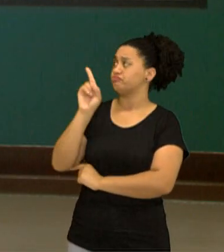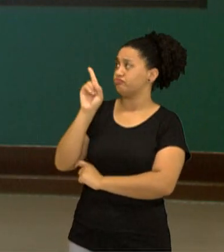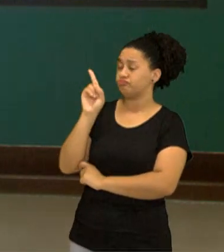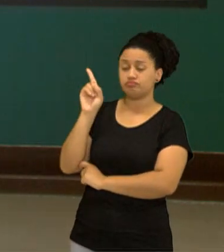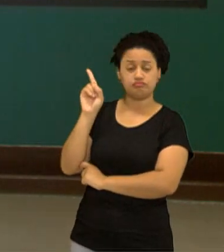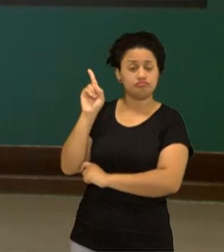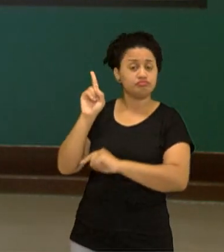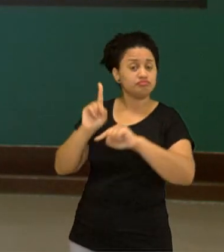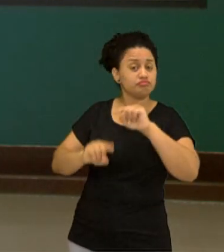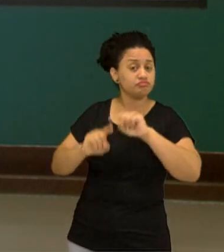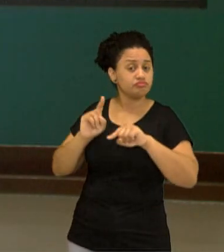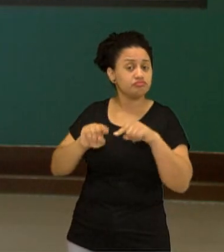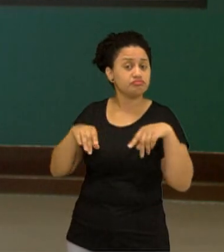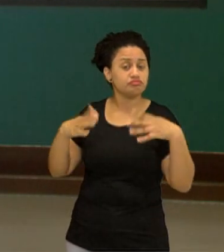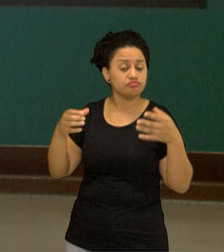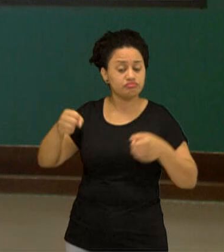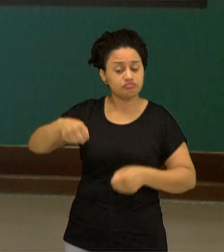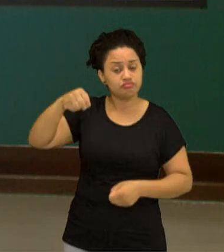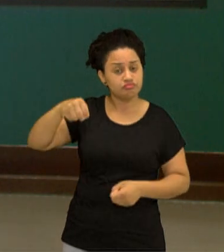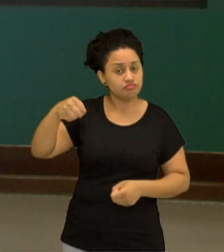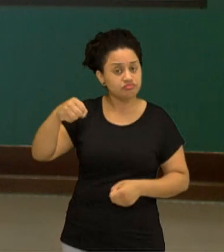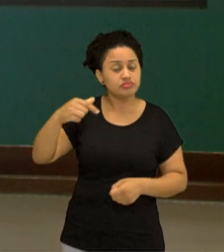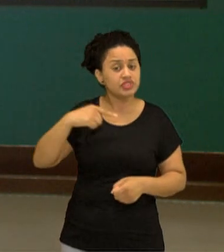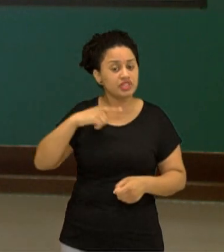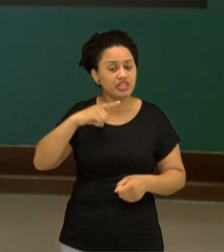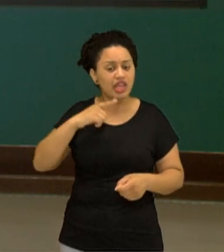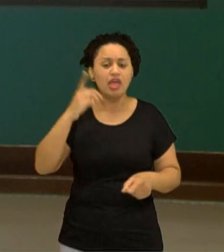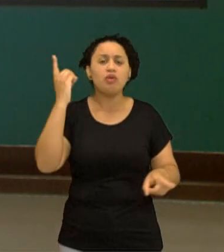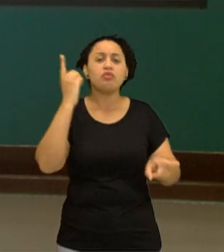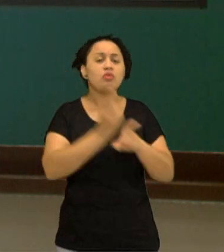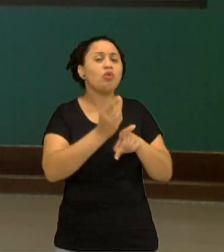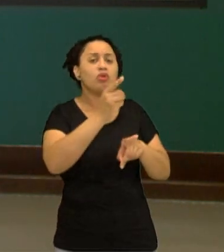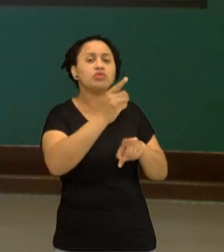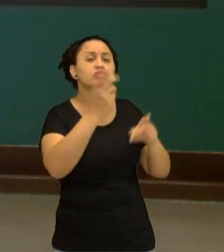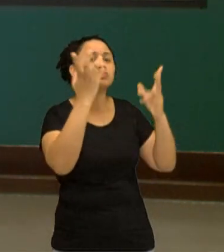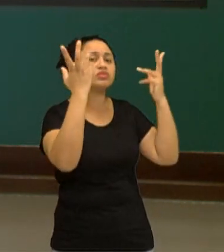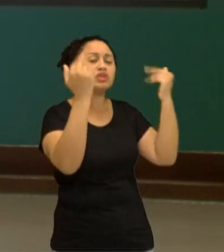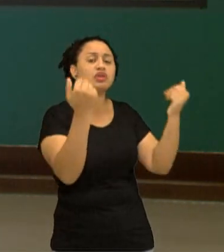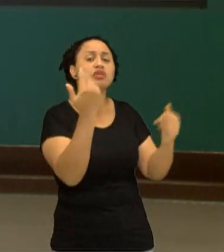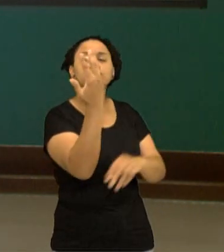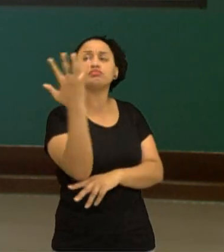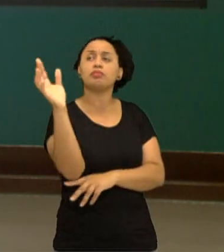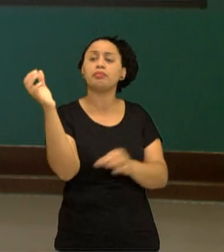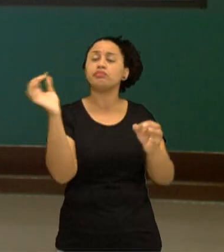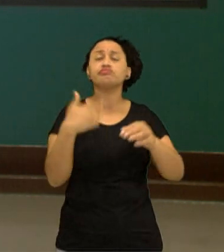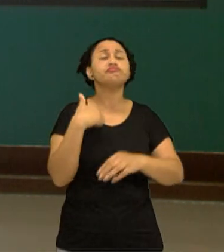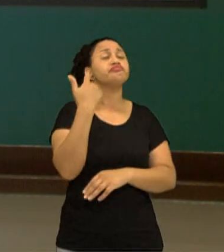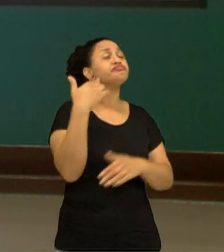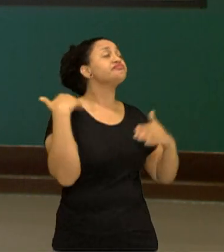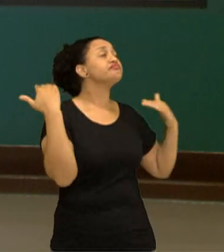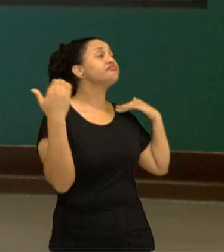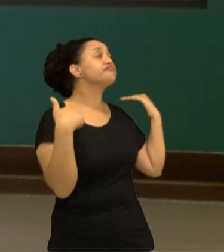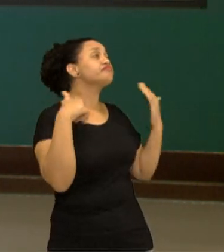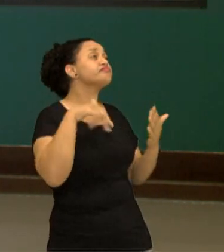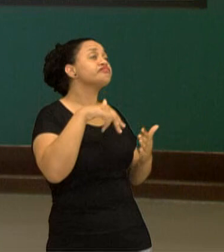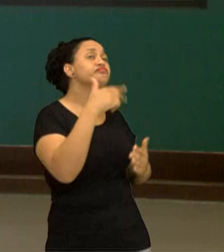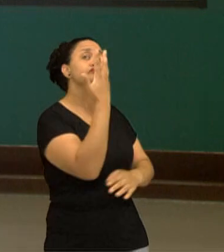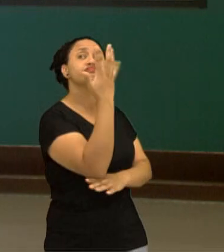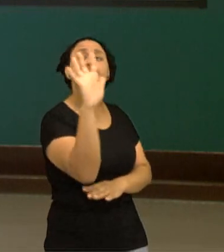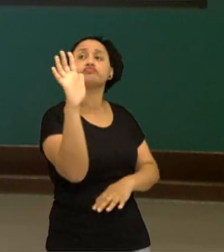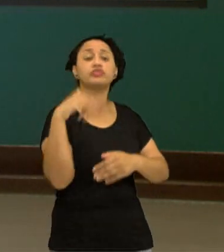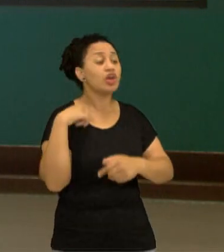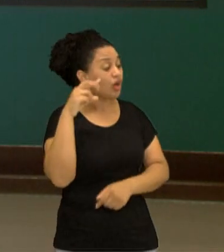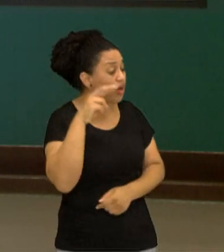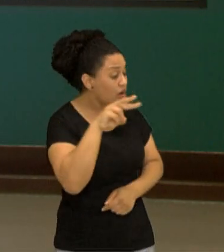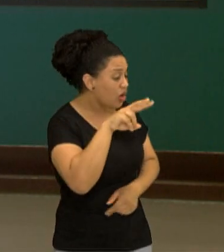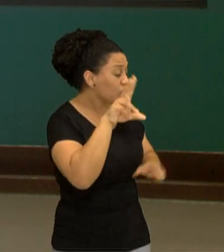materiais, essas cestas, eu encontro na natureza? Então eu estou andando num bosque, eu estou andando numa floresta, olha lá,